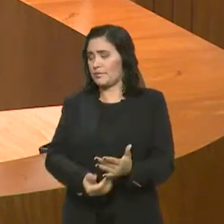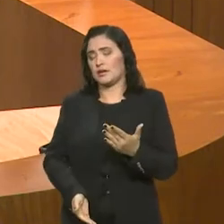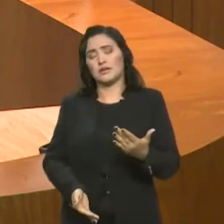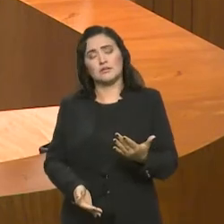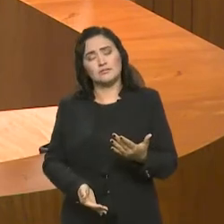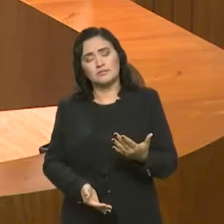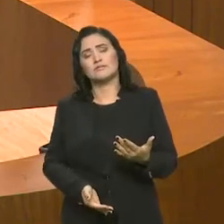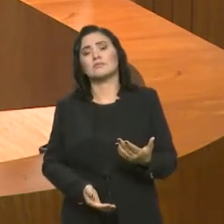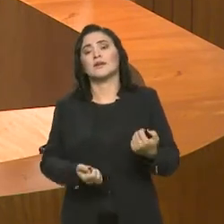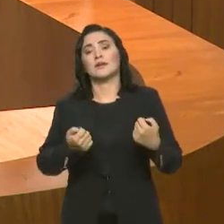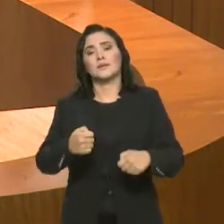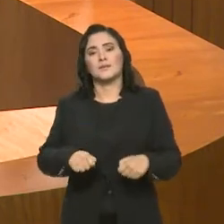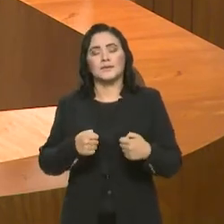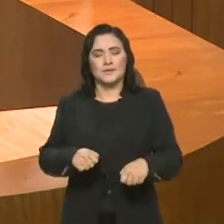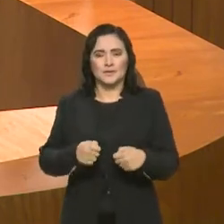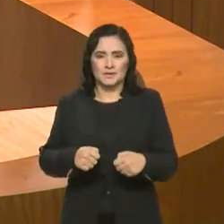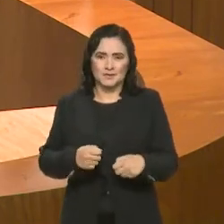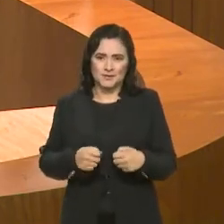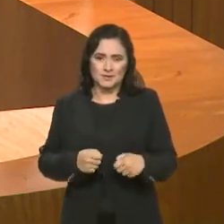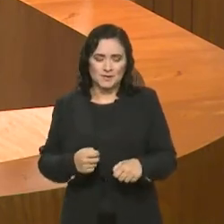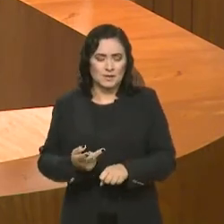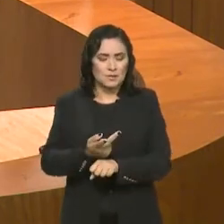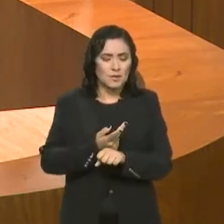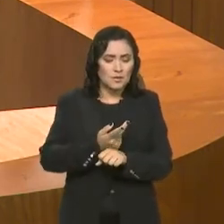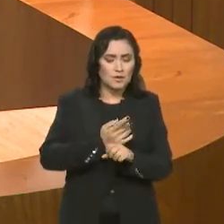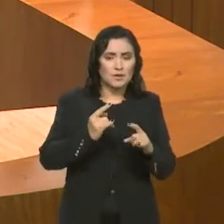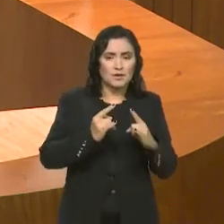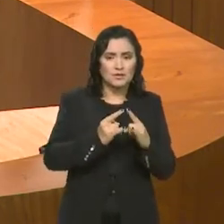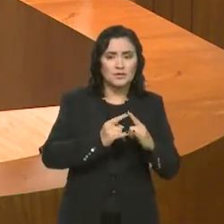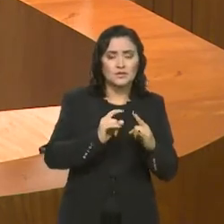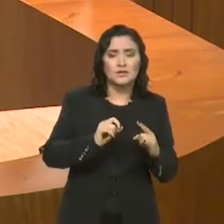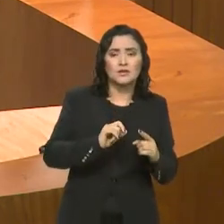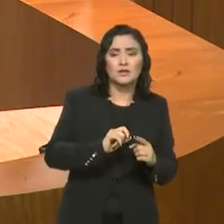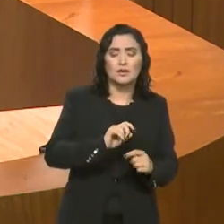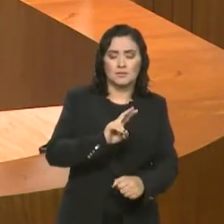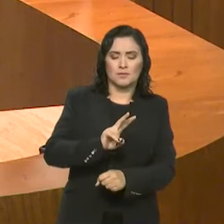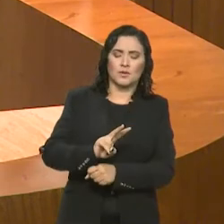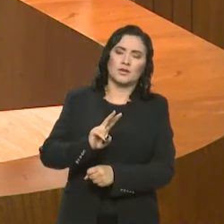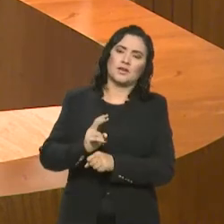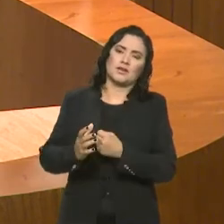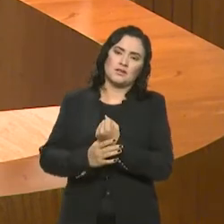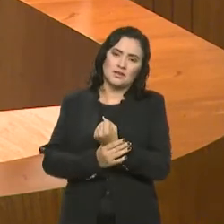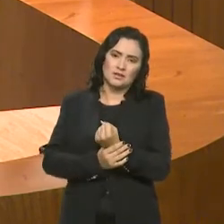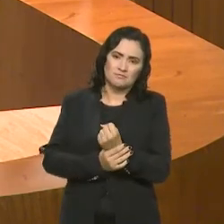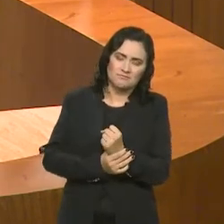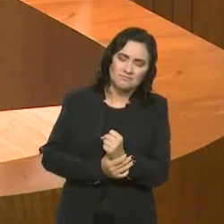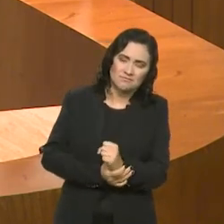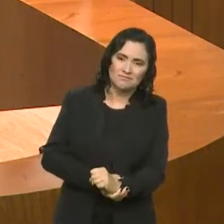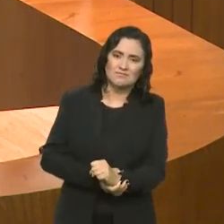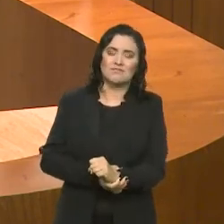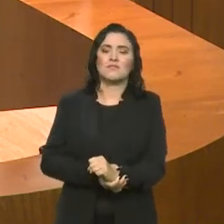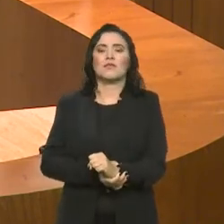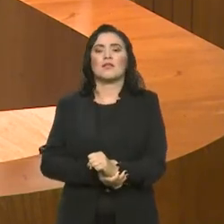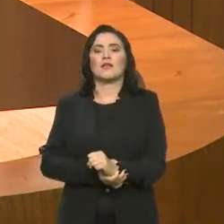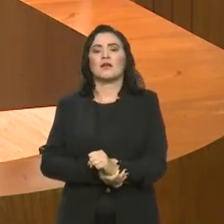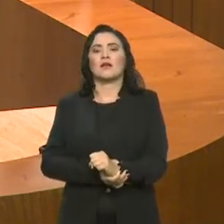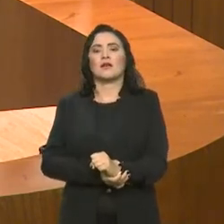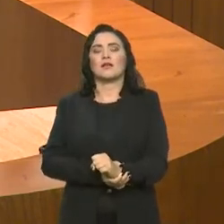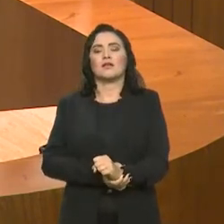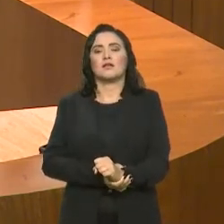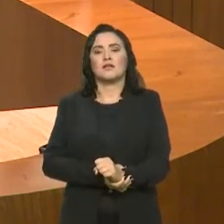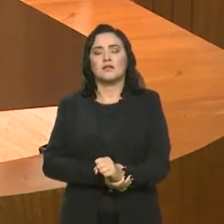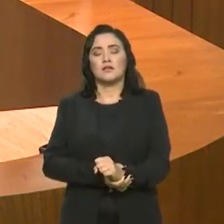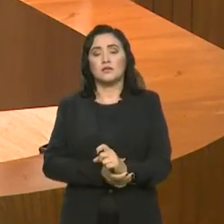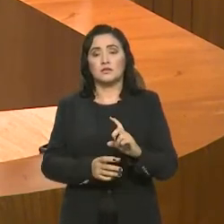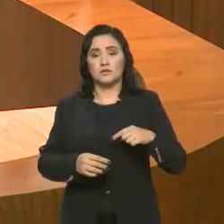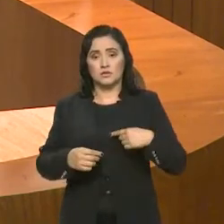ele tem que procurar as instituições que nos dão cobertura, nos dão garantia para exercermos nosso Estado Democrático